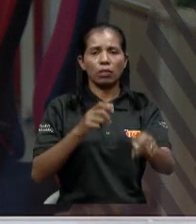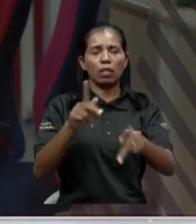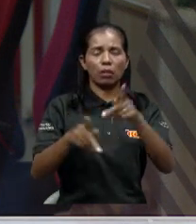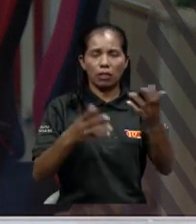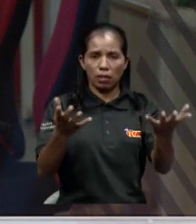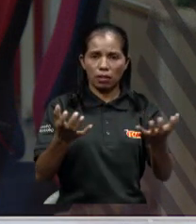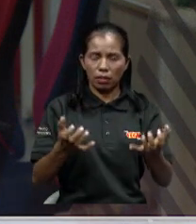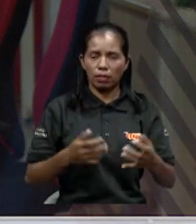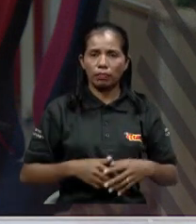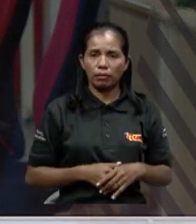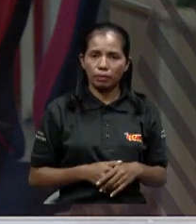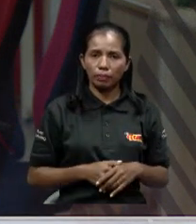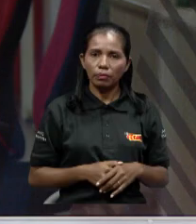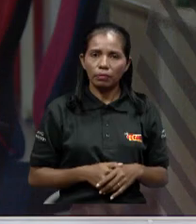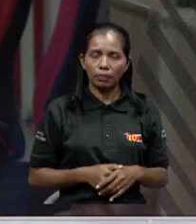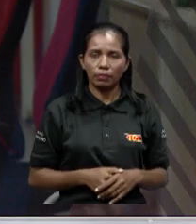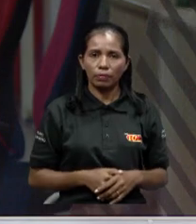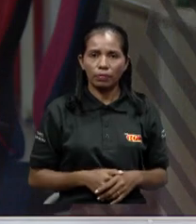nia.